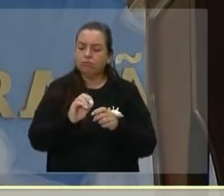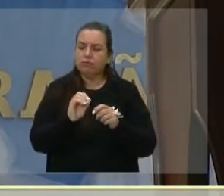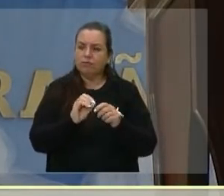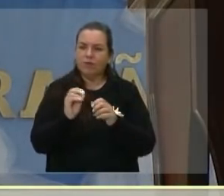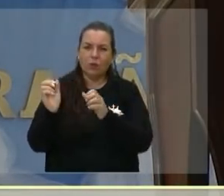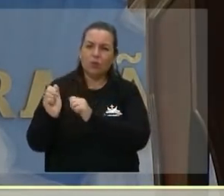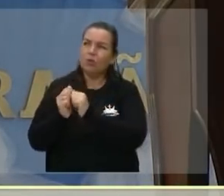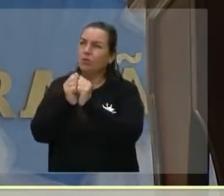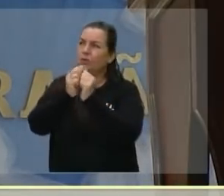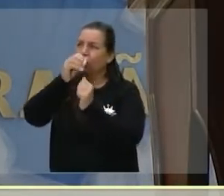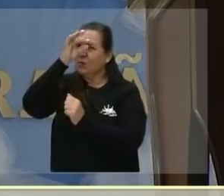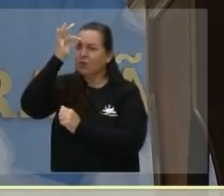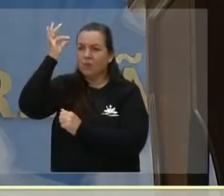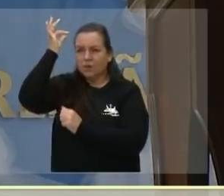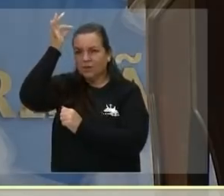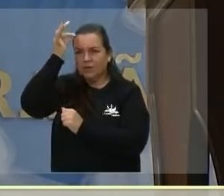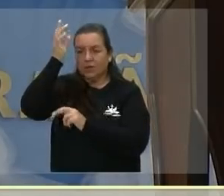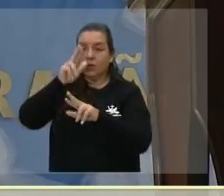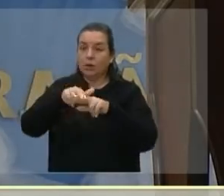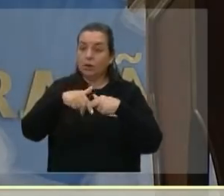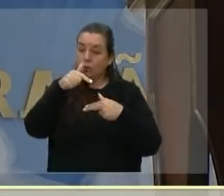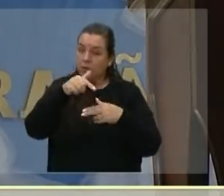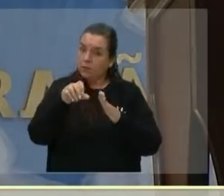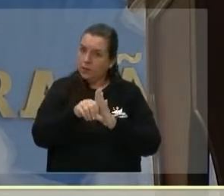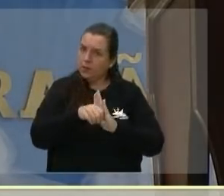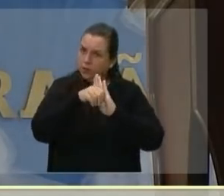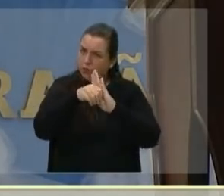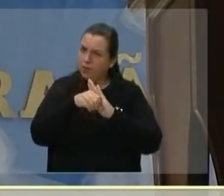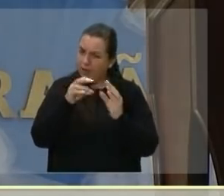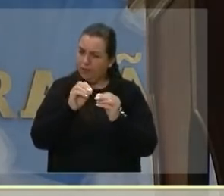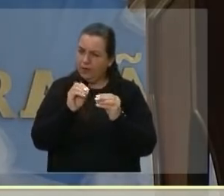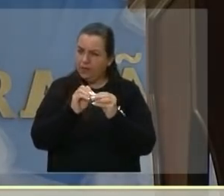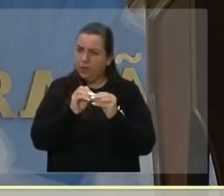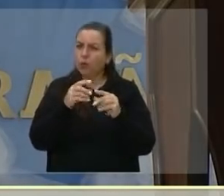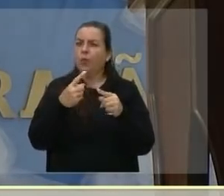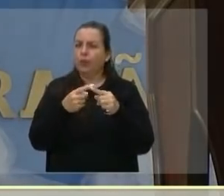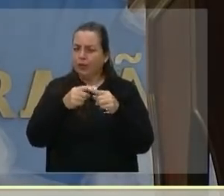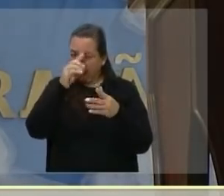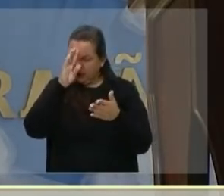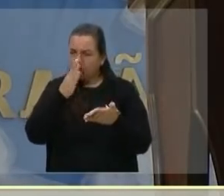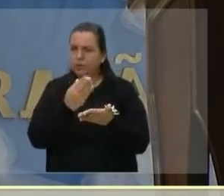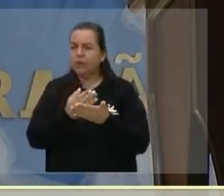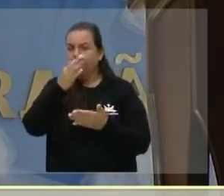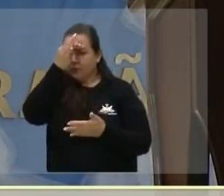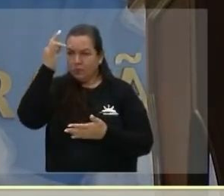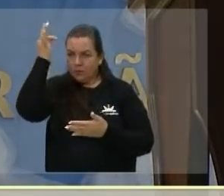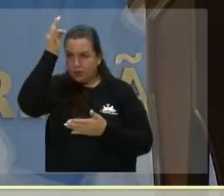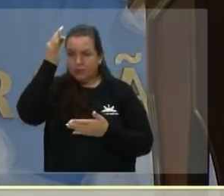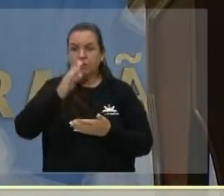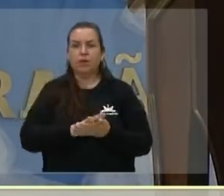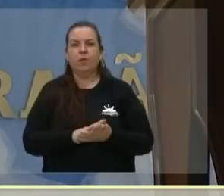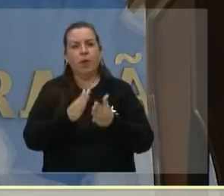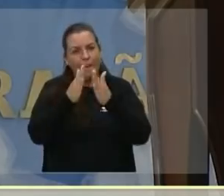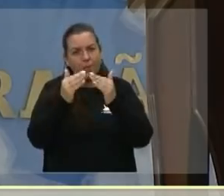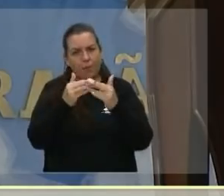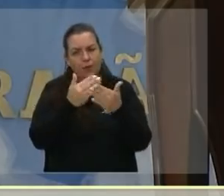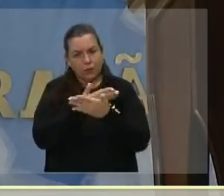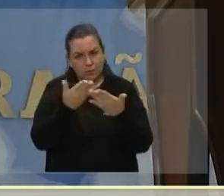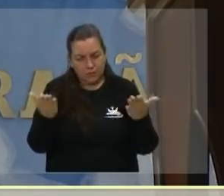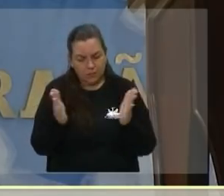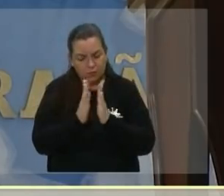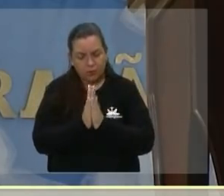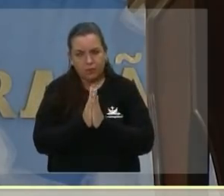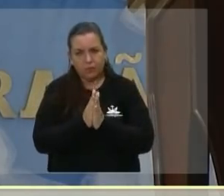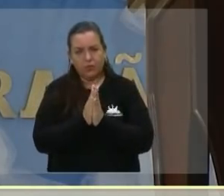divino espírito santo e por isso nós estamos nessa novena é por isso que nós estamos aqui e eu penso por favor eu